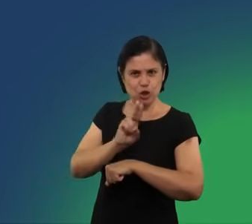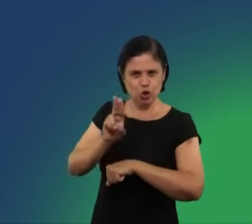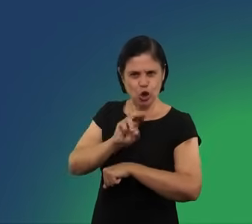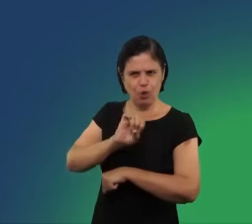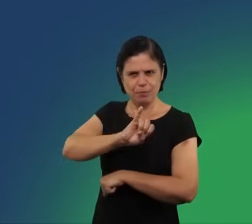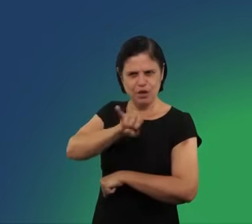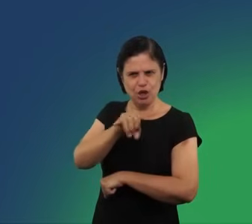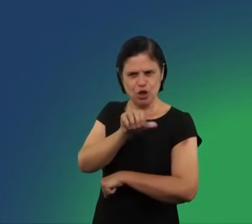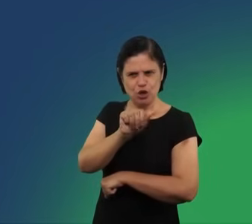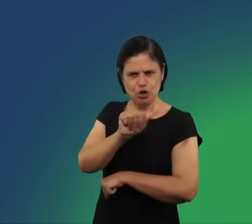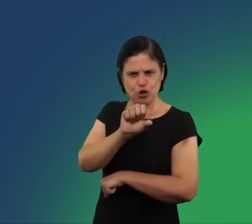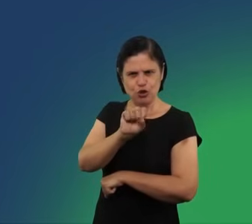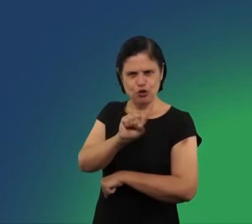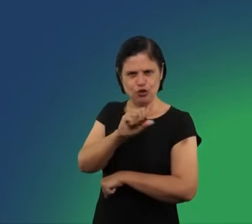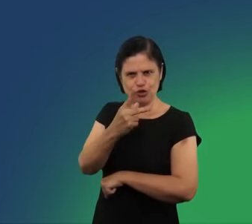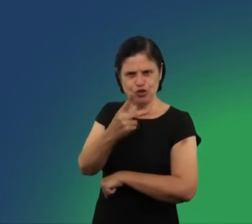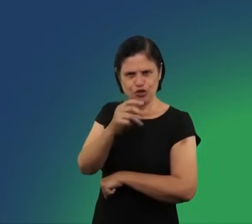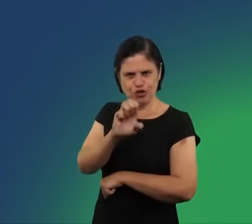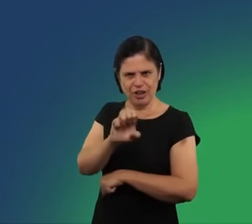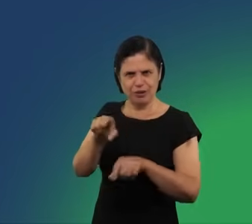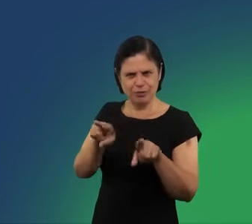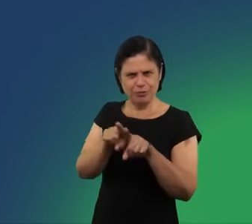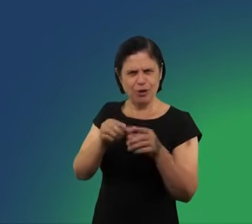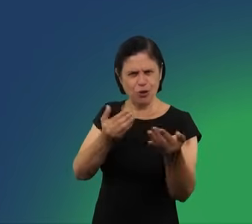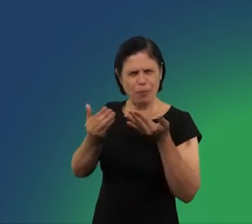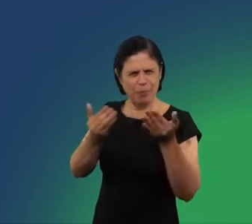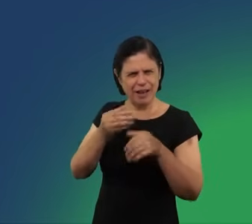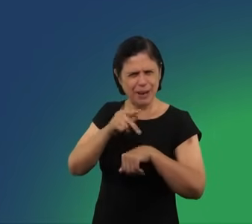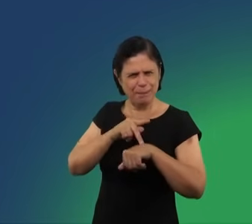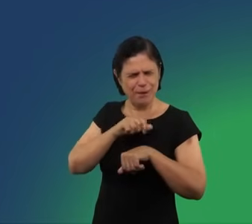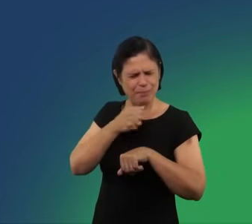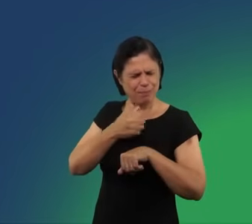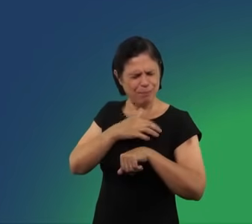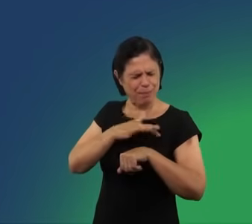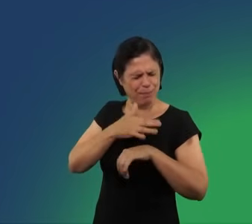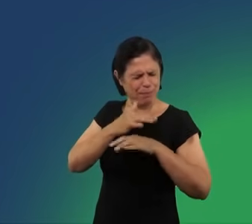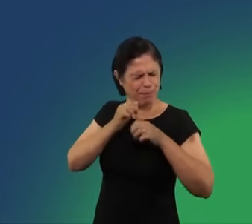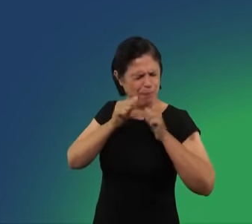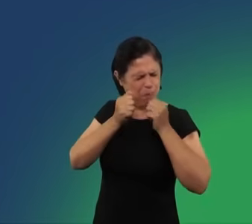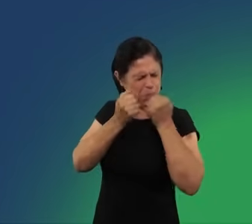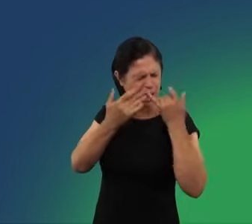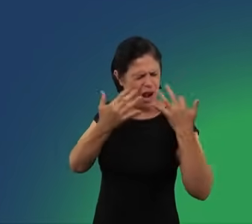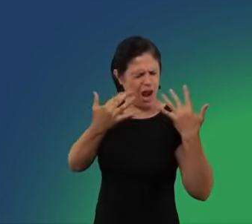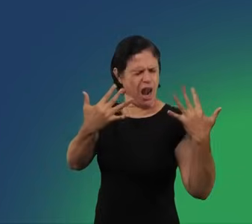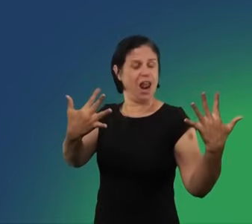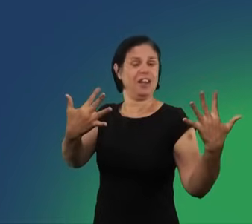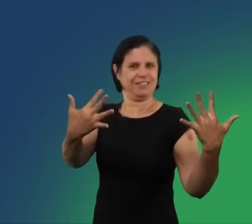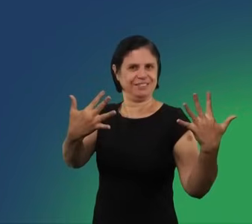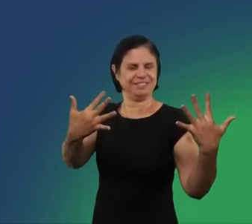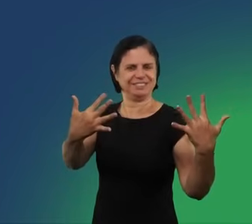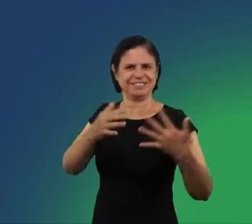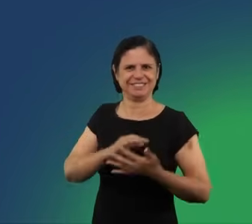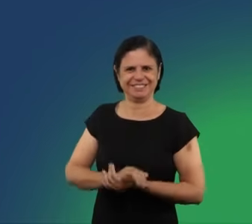como a pedra de jaspe, como o cristal resplandecente.